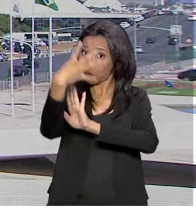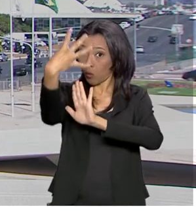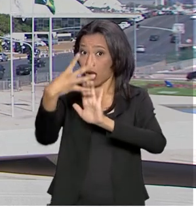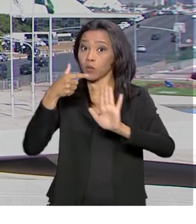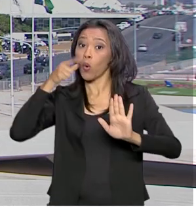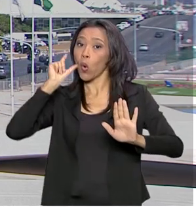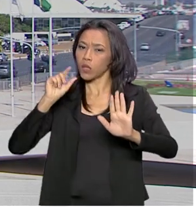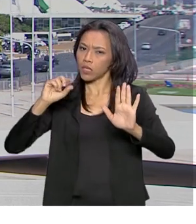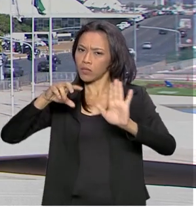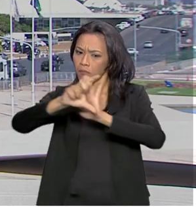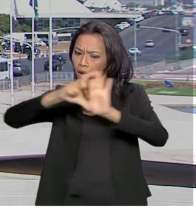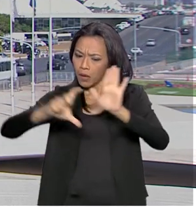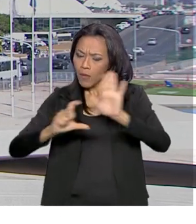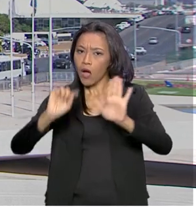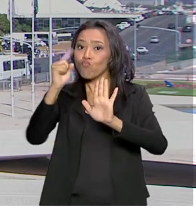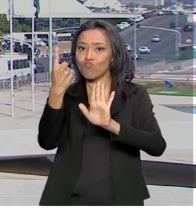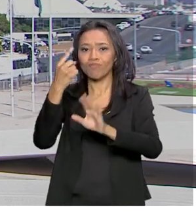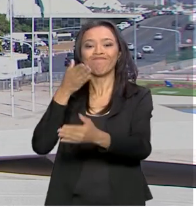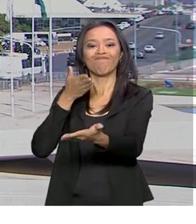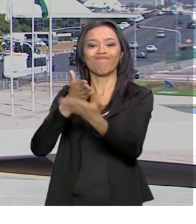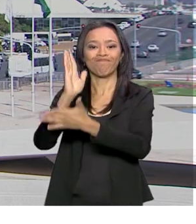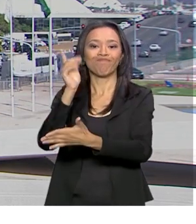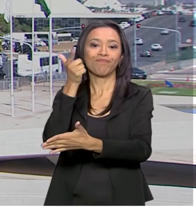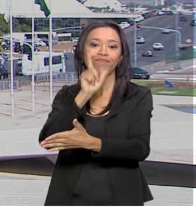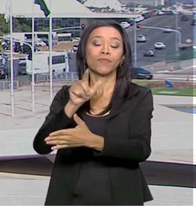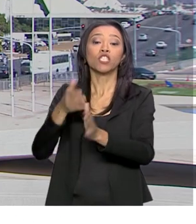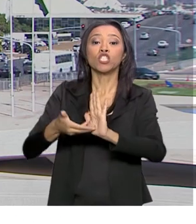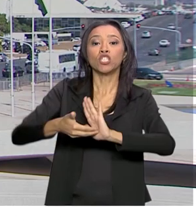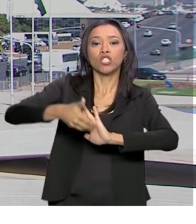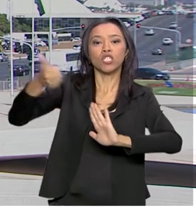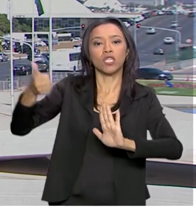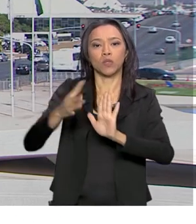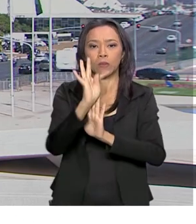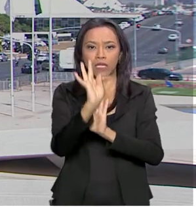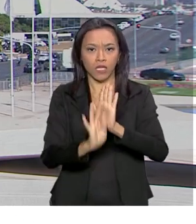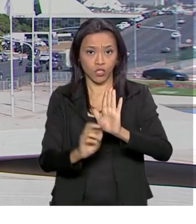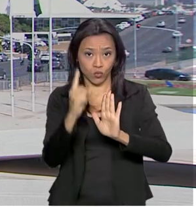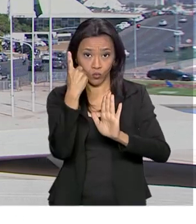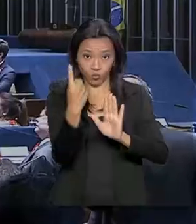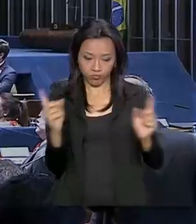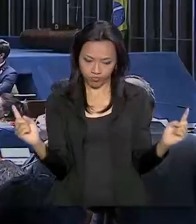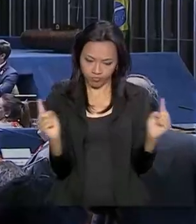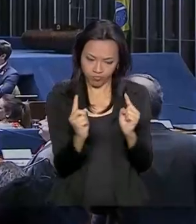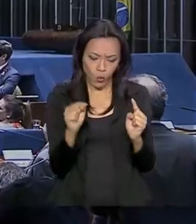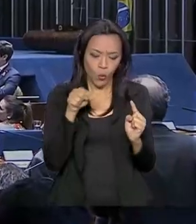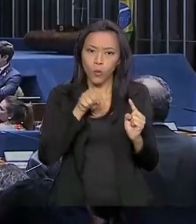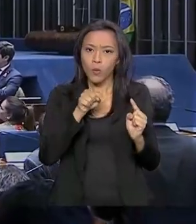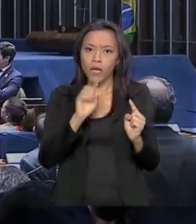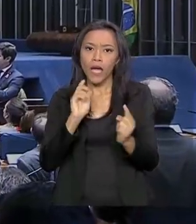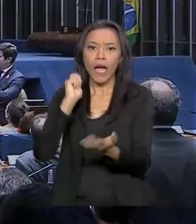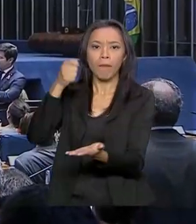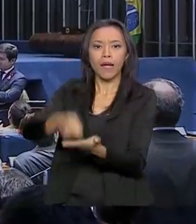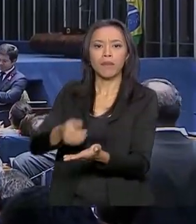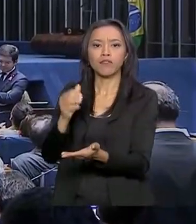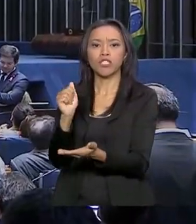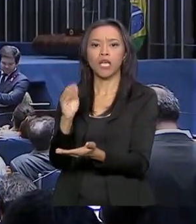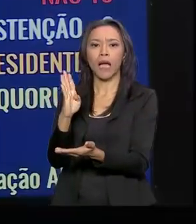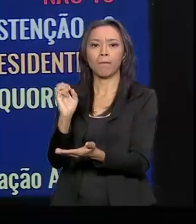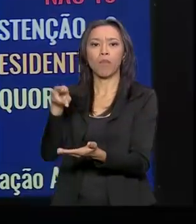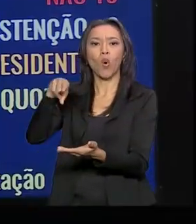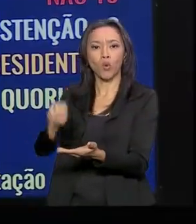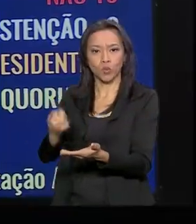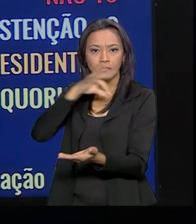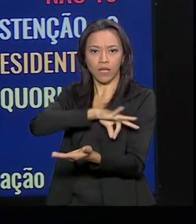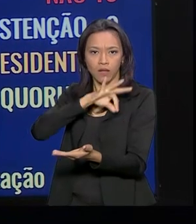ontem apenas um foi aprovado o que retira do texto um trecho que restringe o pagamento de abono salarial agora a